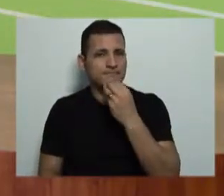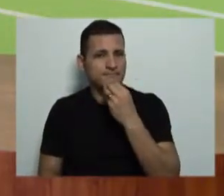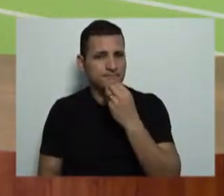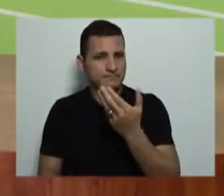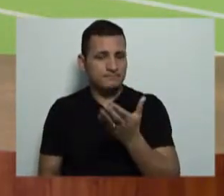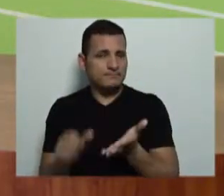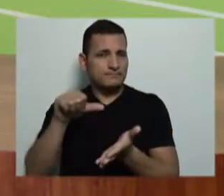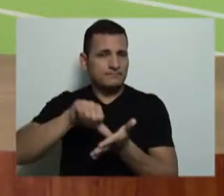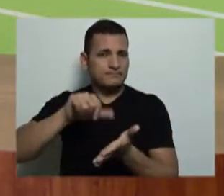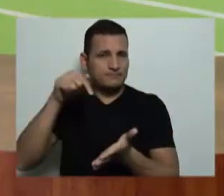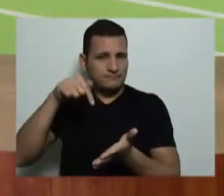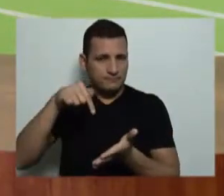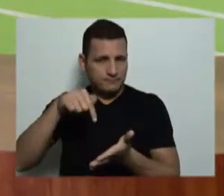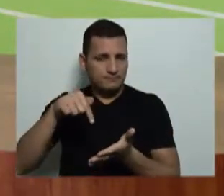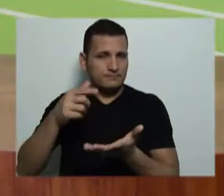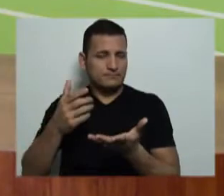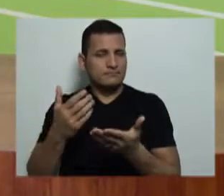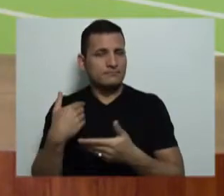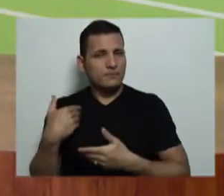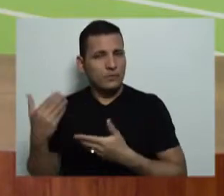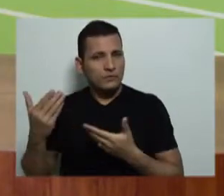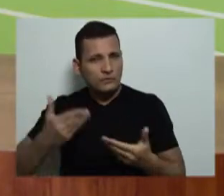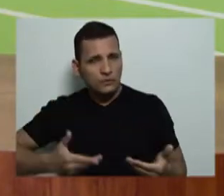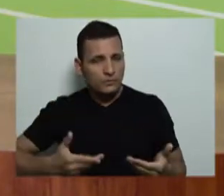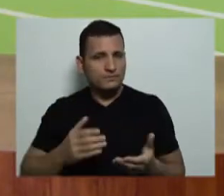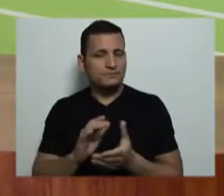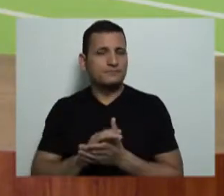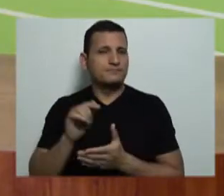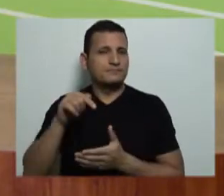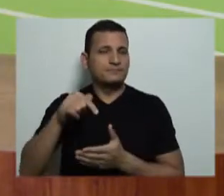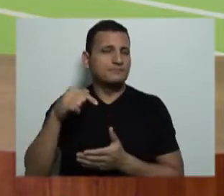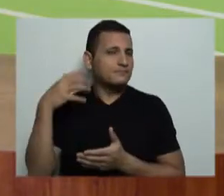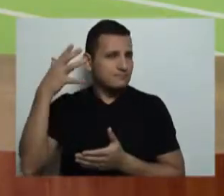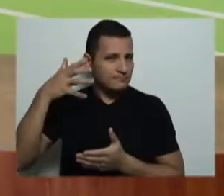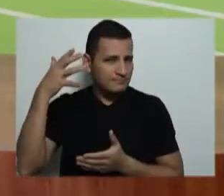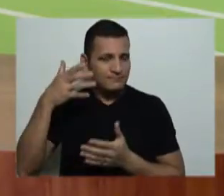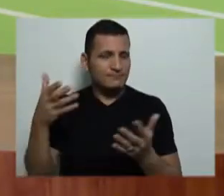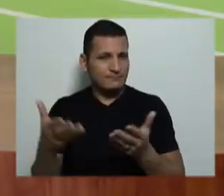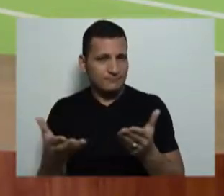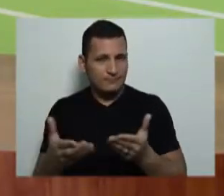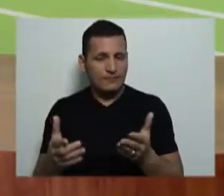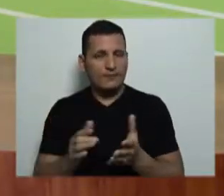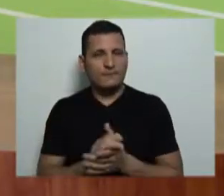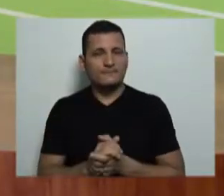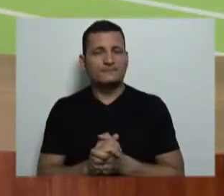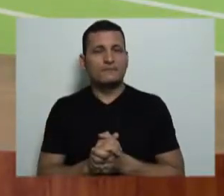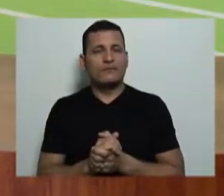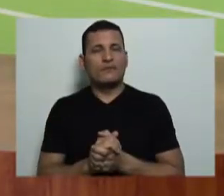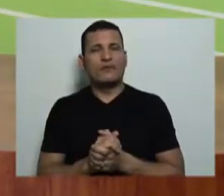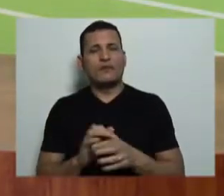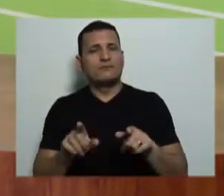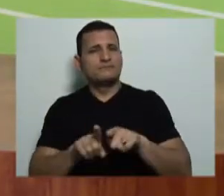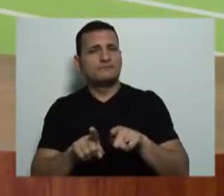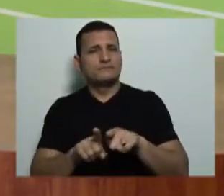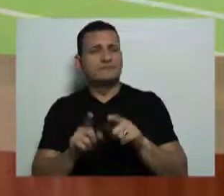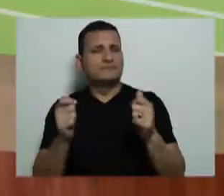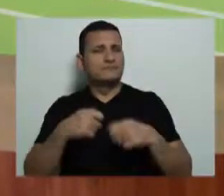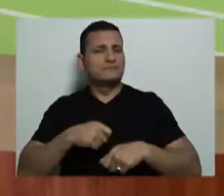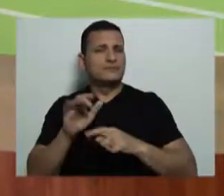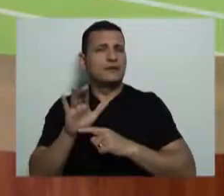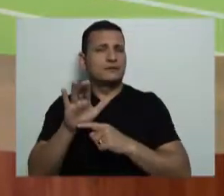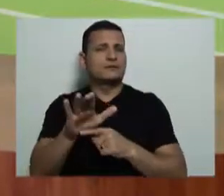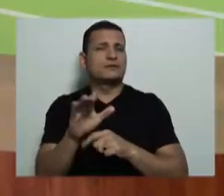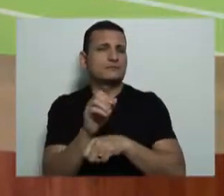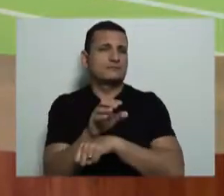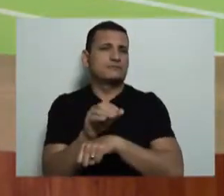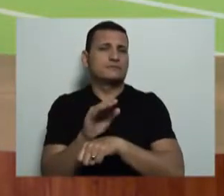Zona Norte, que nos convidou para participar desse ciclo de palestra e também possibilidade de apresentar nossas